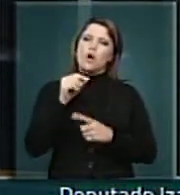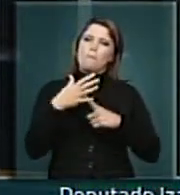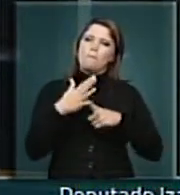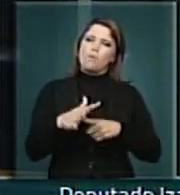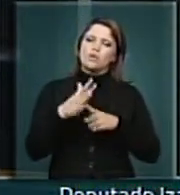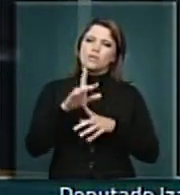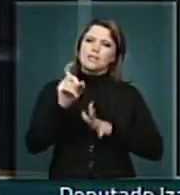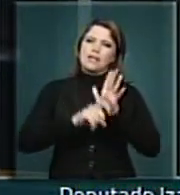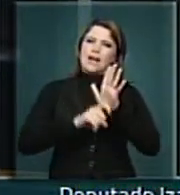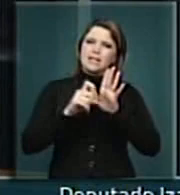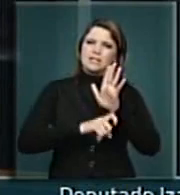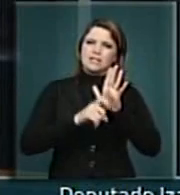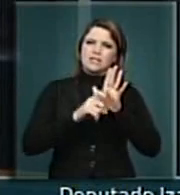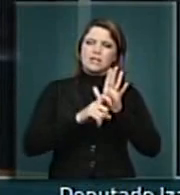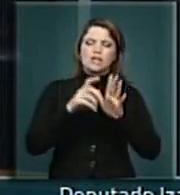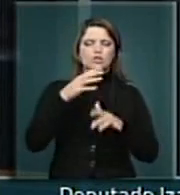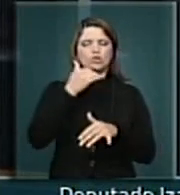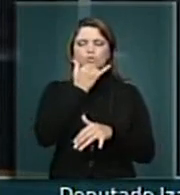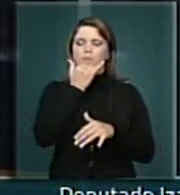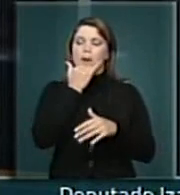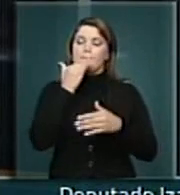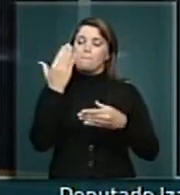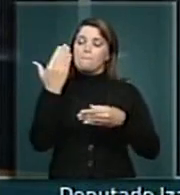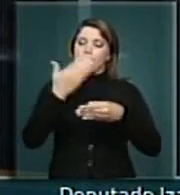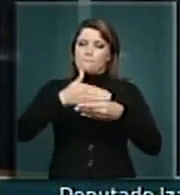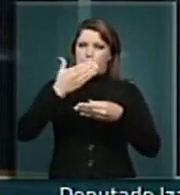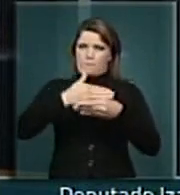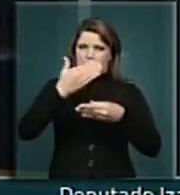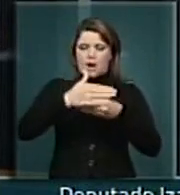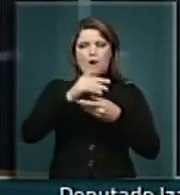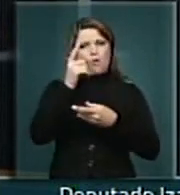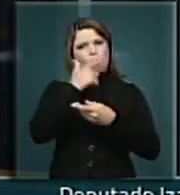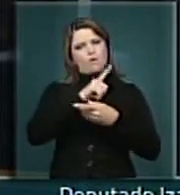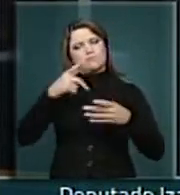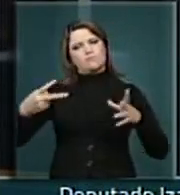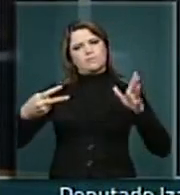de táxi disponibilizassem o seu ponto de táxi para